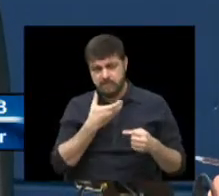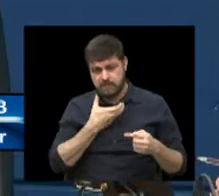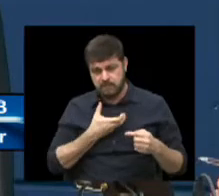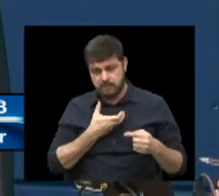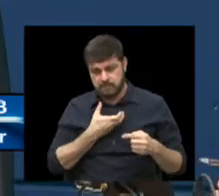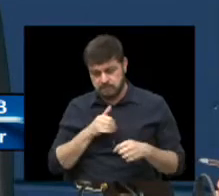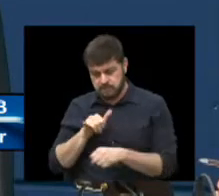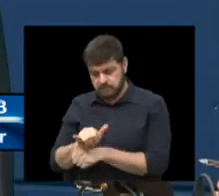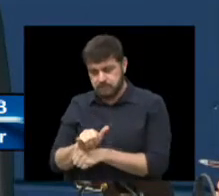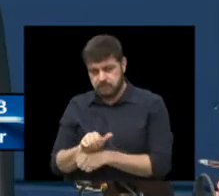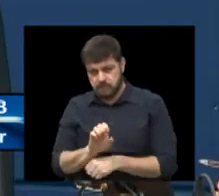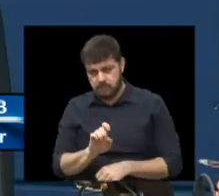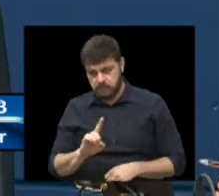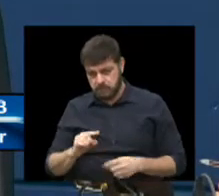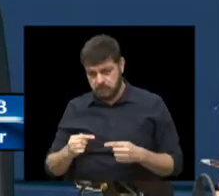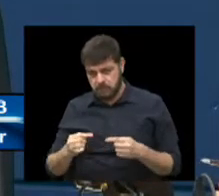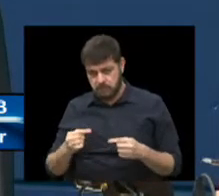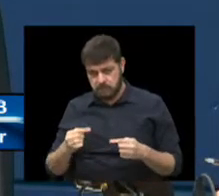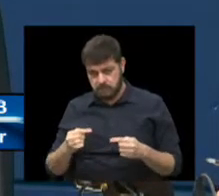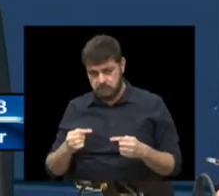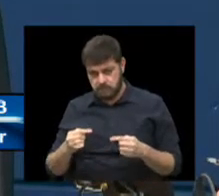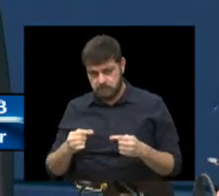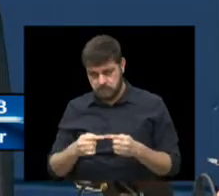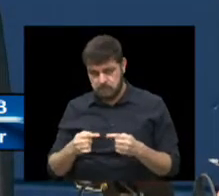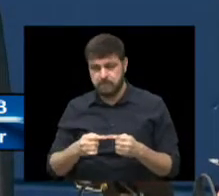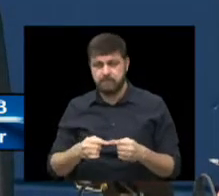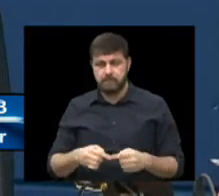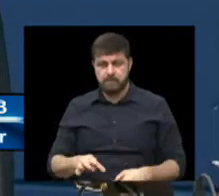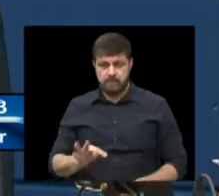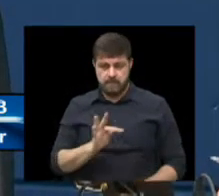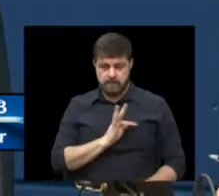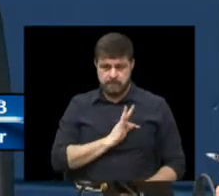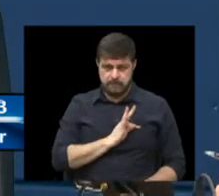Luiz ausente, Edson Ribeiro, sim,